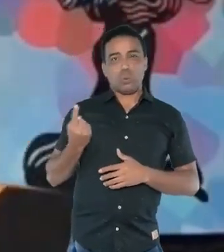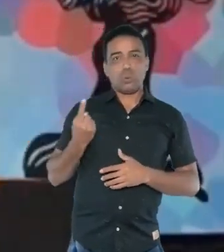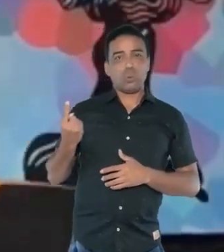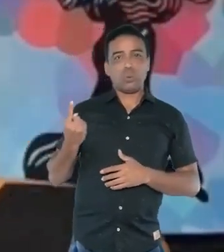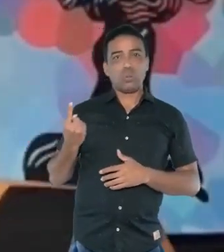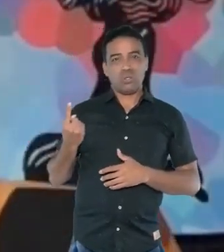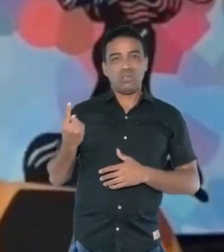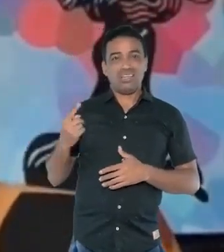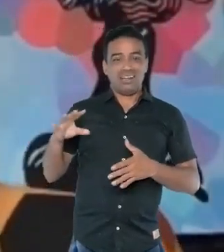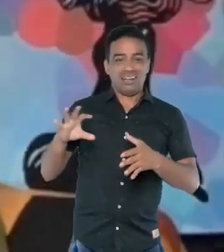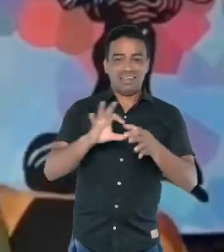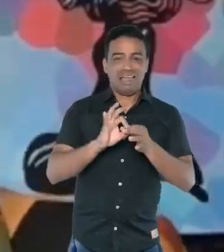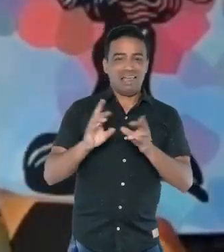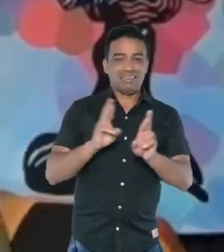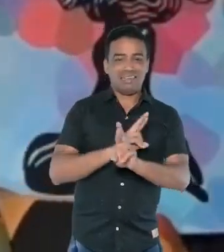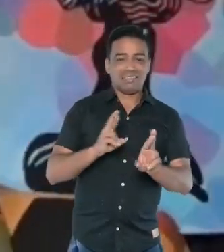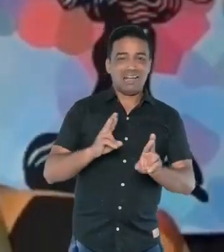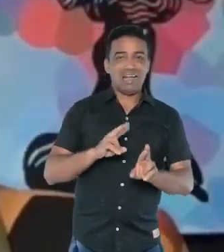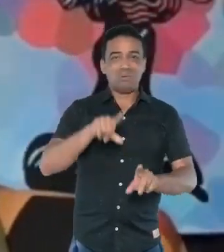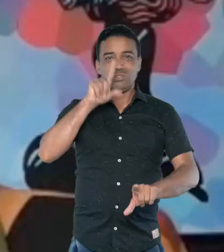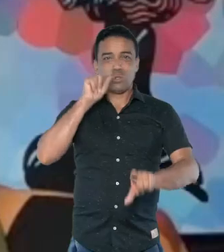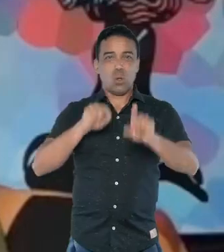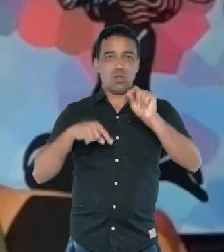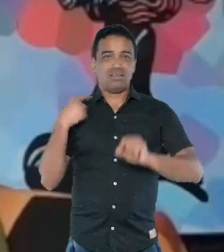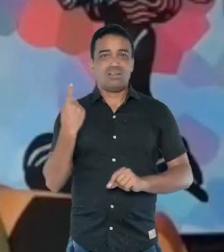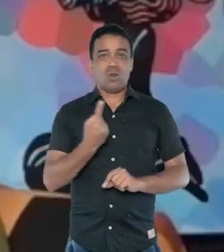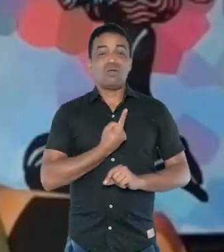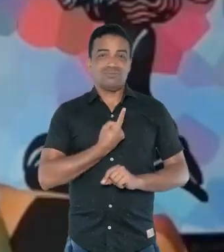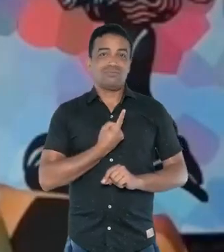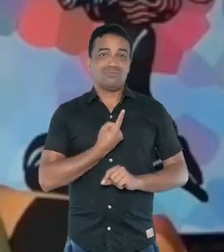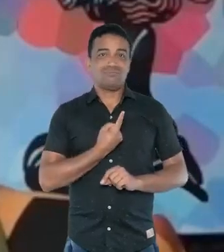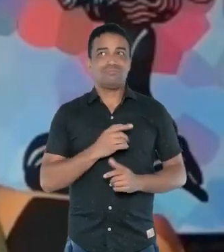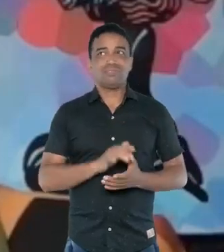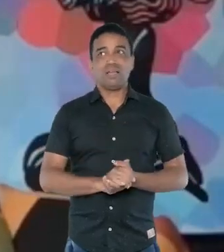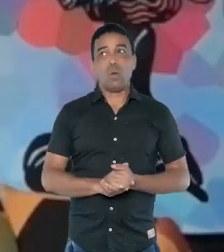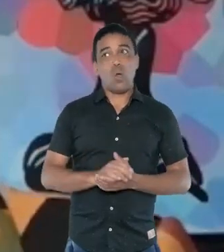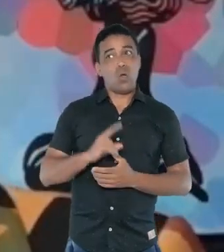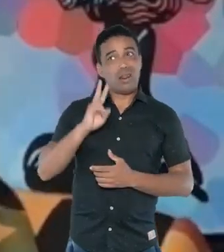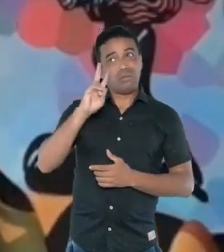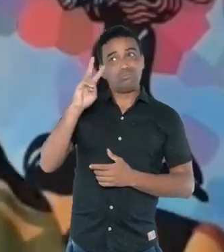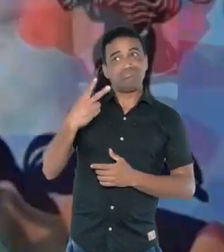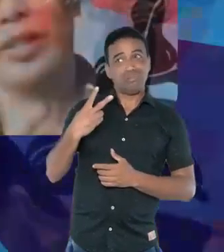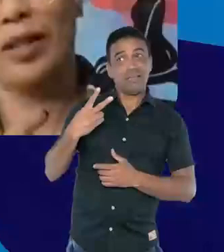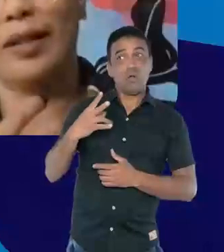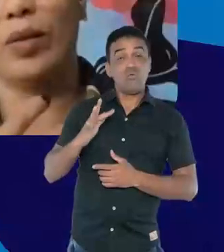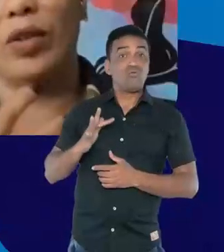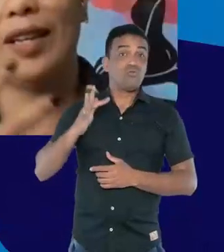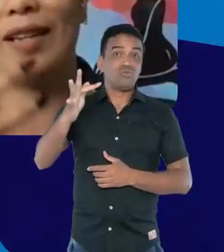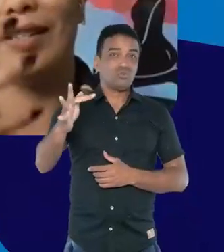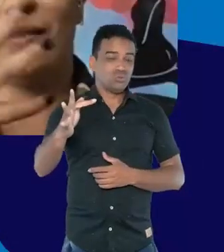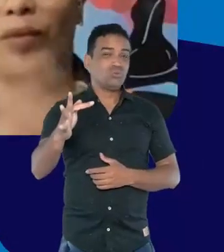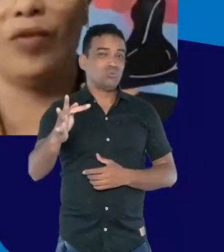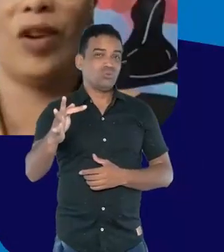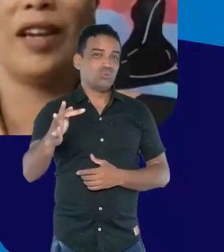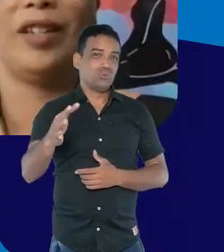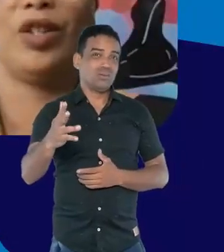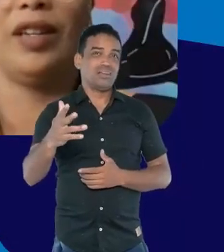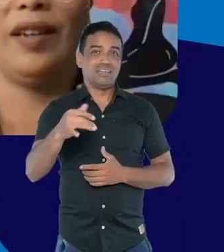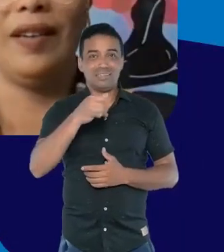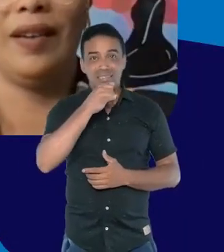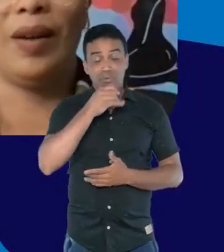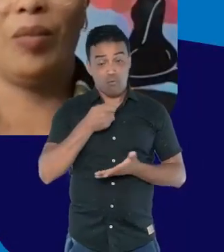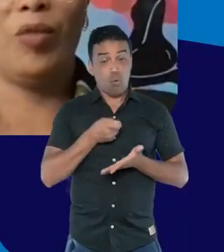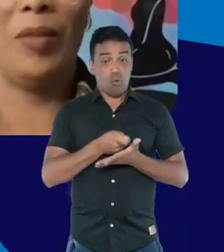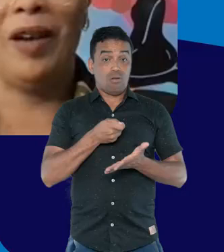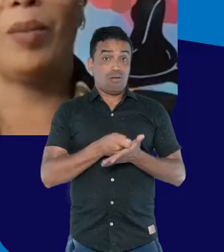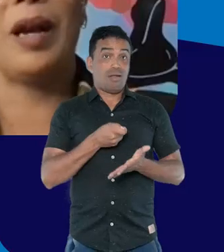nossas relações e as decisões que a gente toma, olhando para a gente ou para o futuro, basicamente tentando cuidar vou